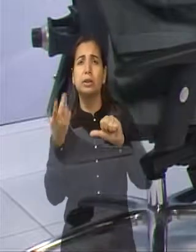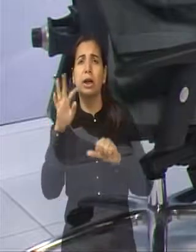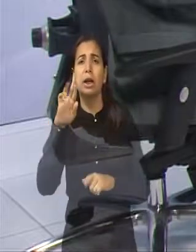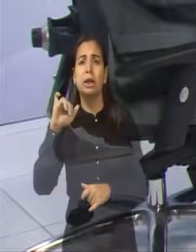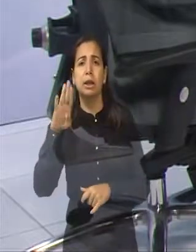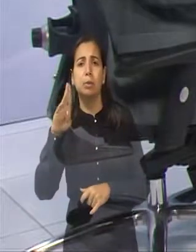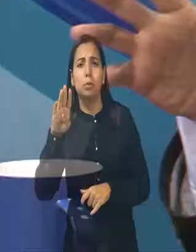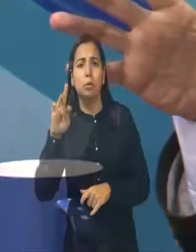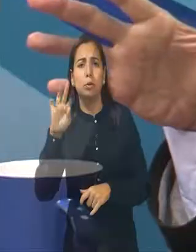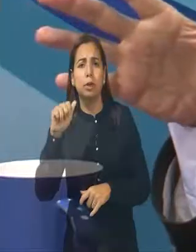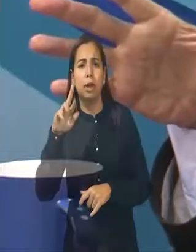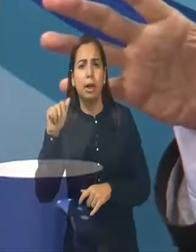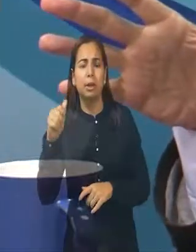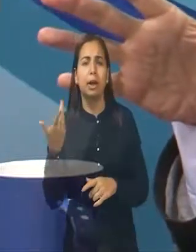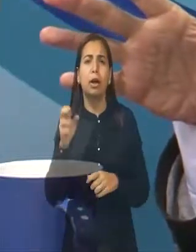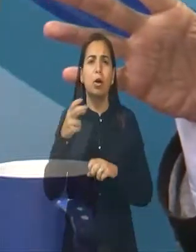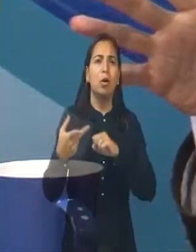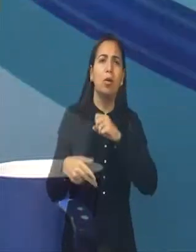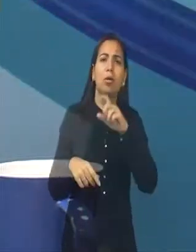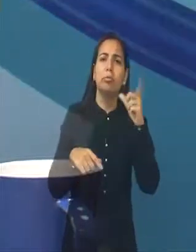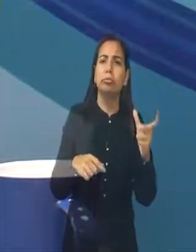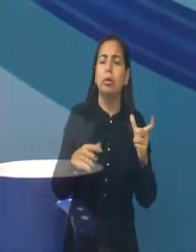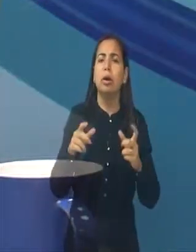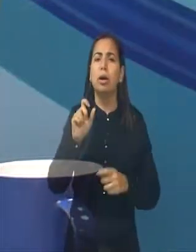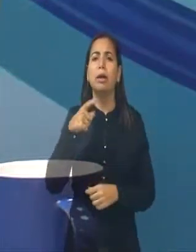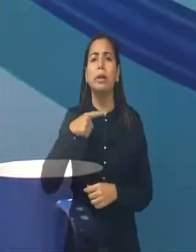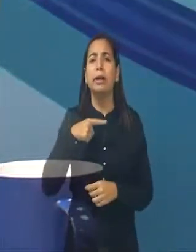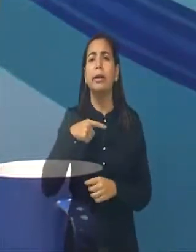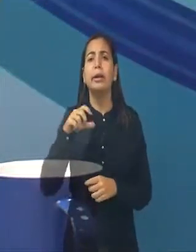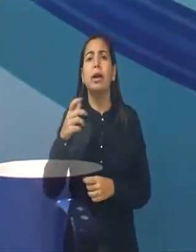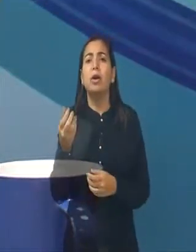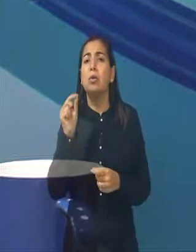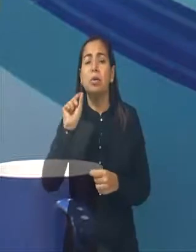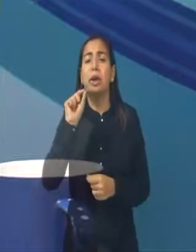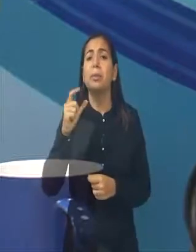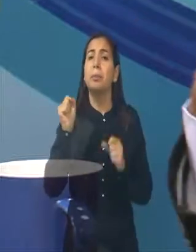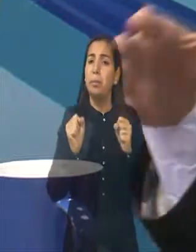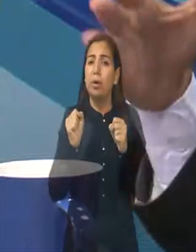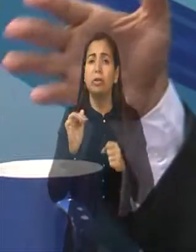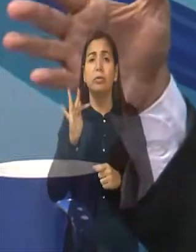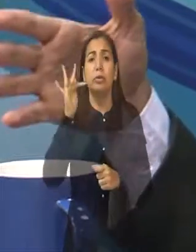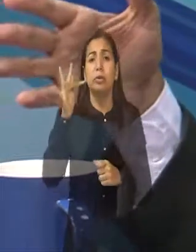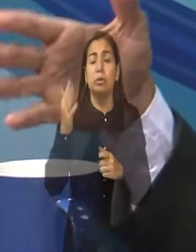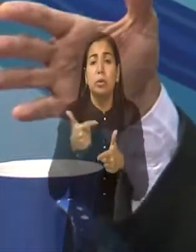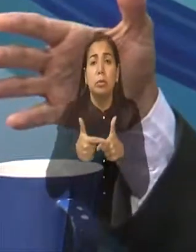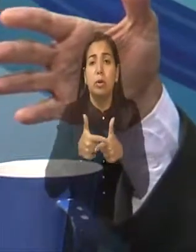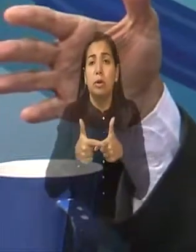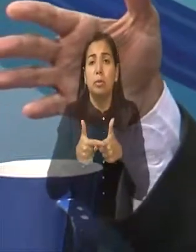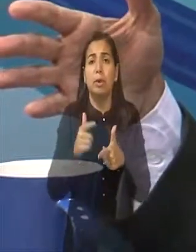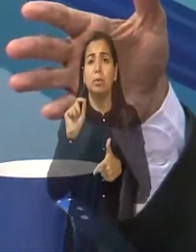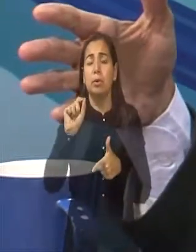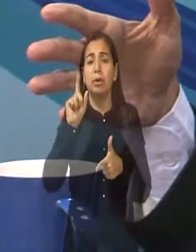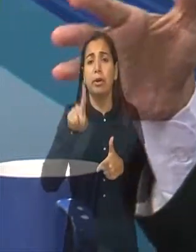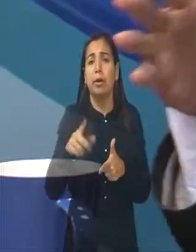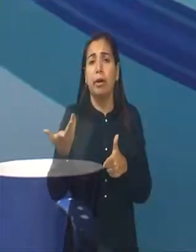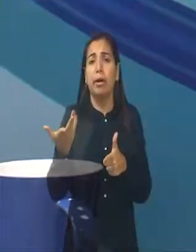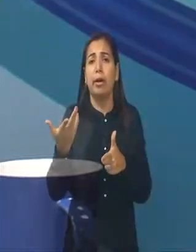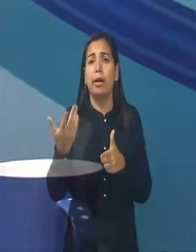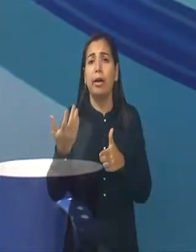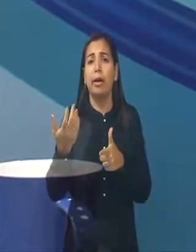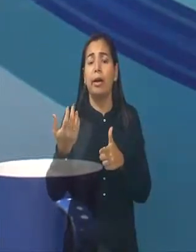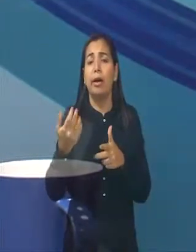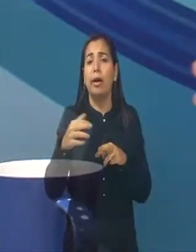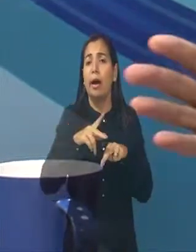povo sobre uma matriz energética. Isso pode levar a uma situação muito perigosa, que é a manipulação das massas